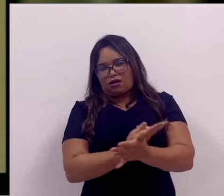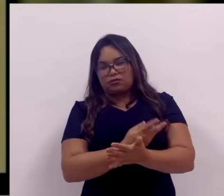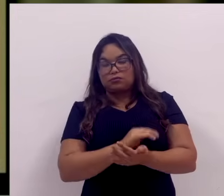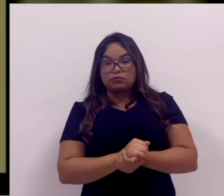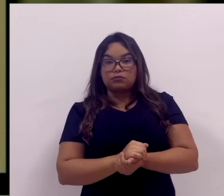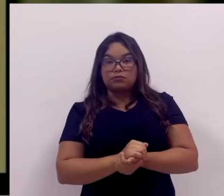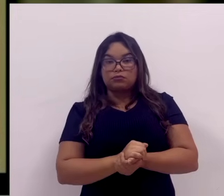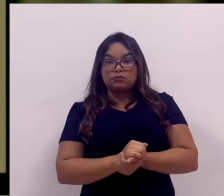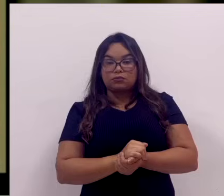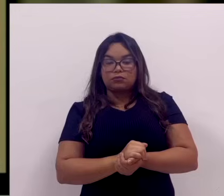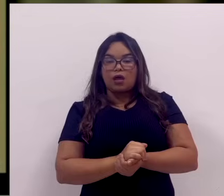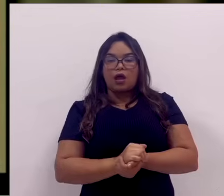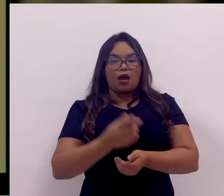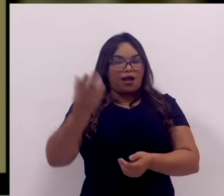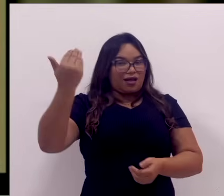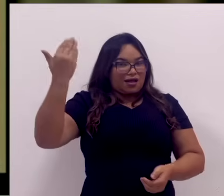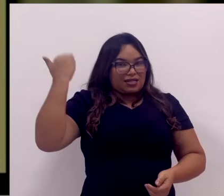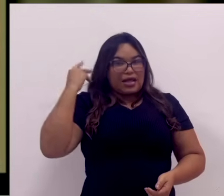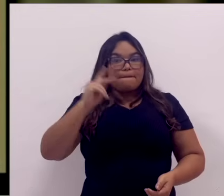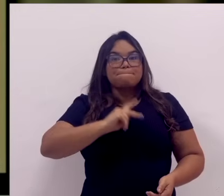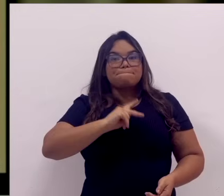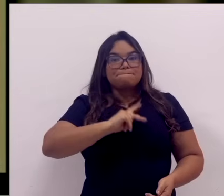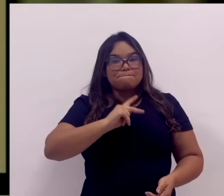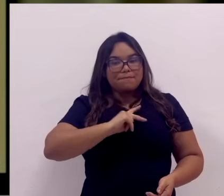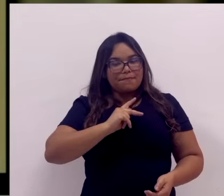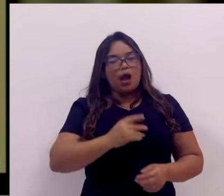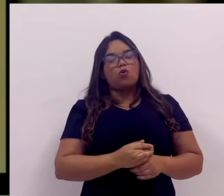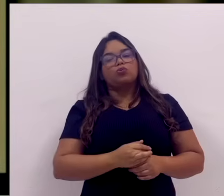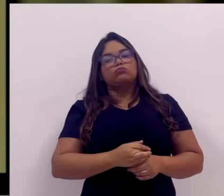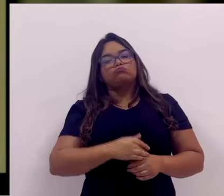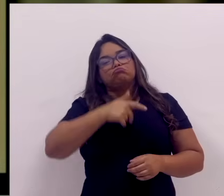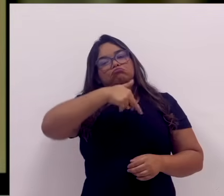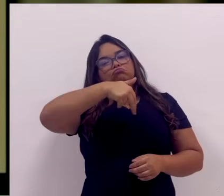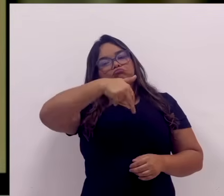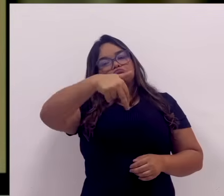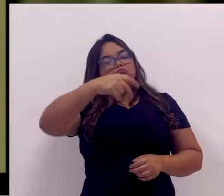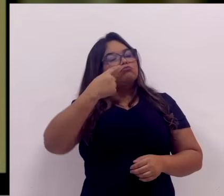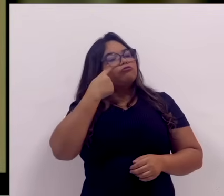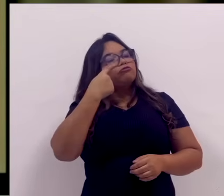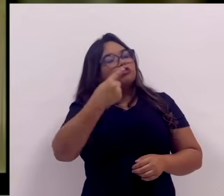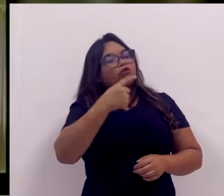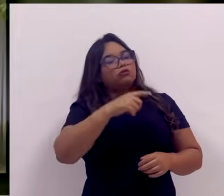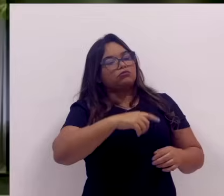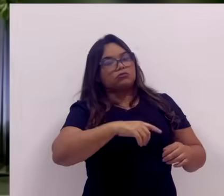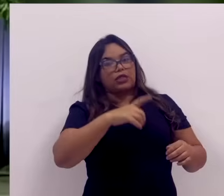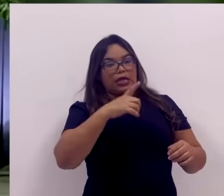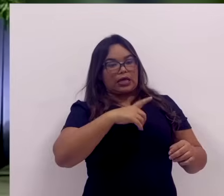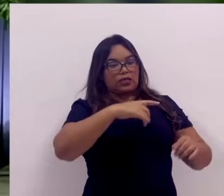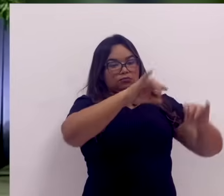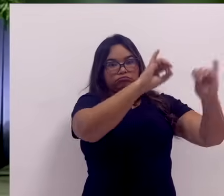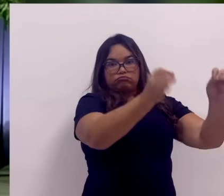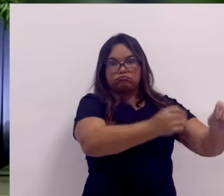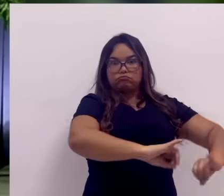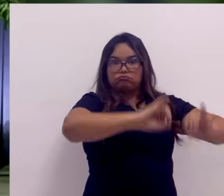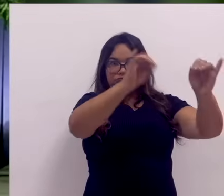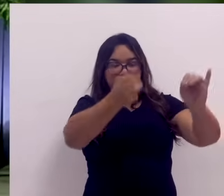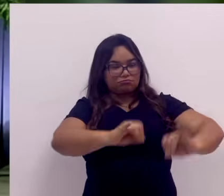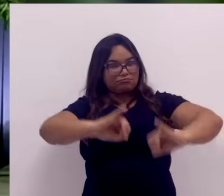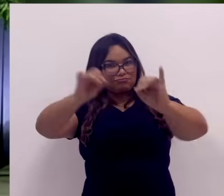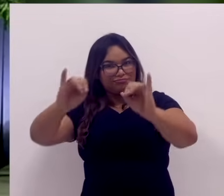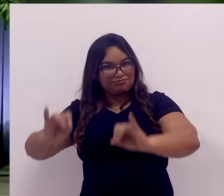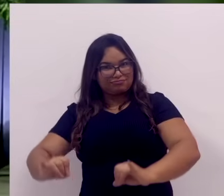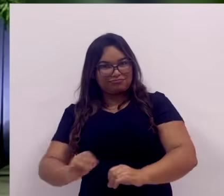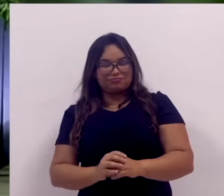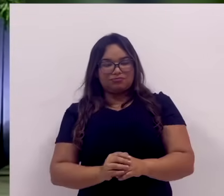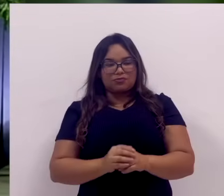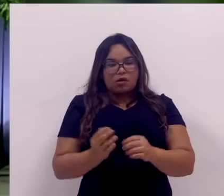essas estátuas dos personagens proeminentes do povo, e cada um tinha uma cabeça esculpida. E se você tivesse dinheiro, contratava um